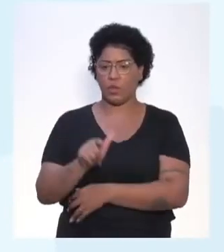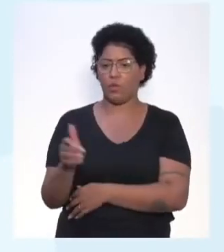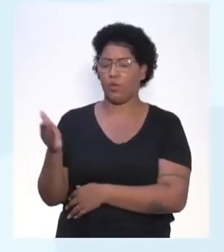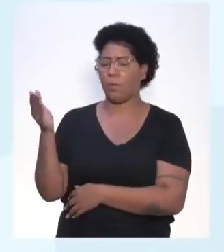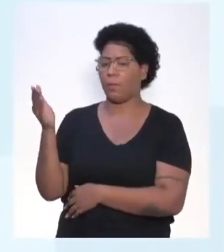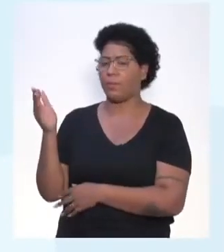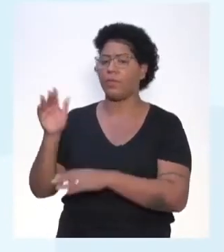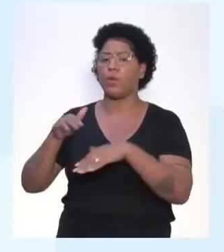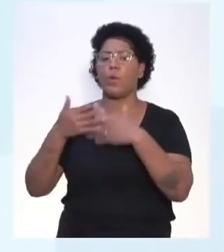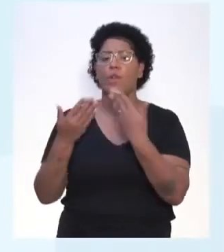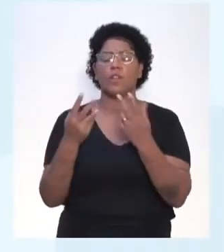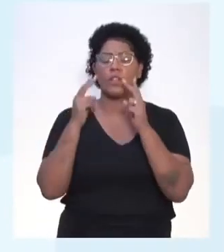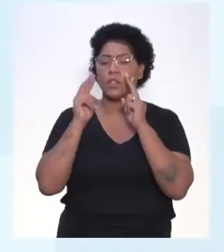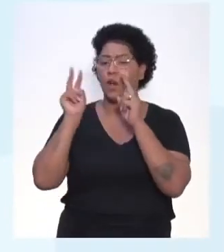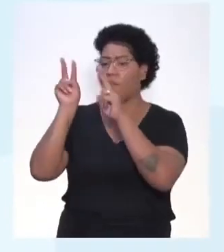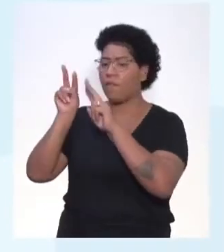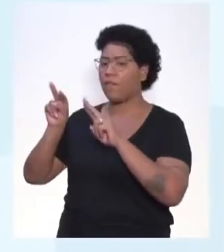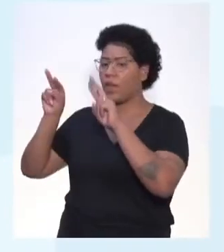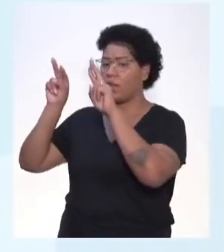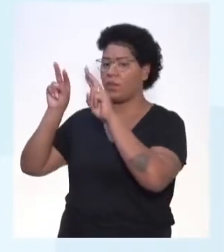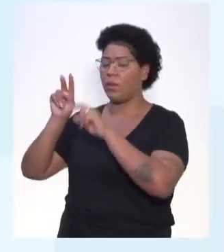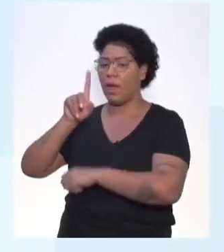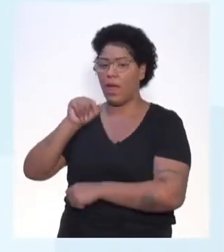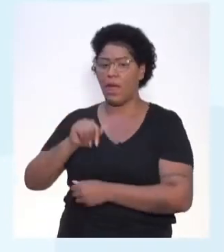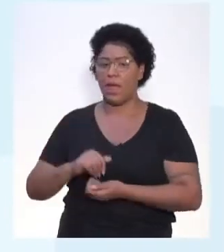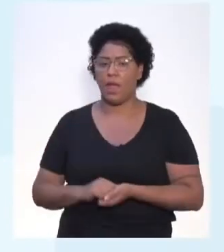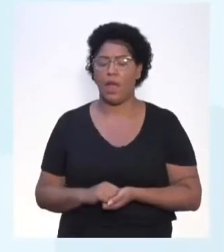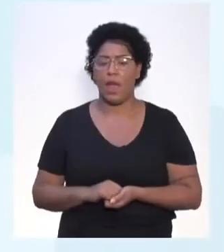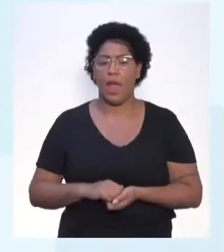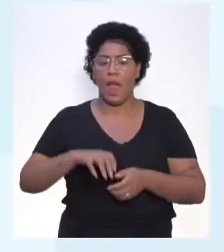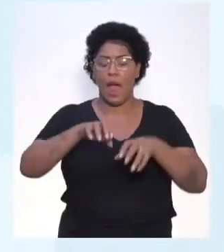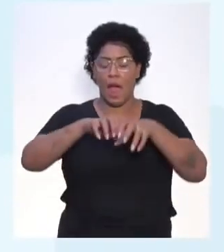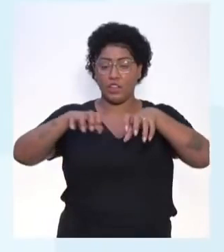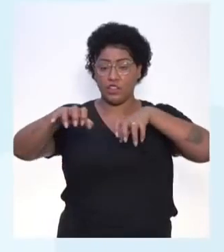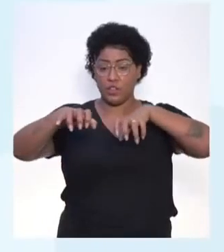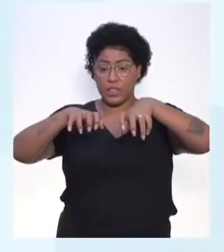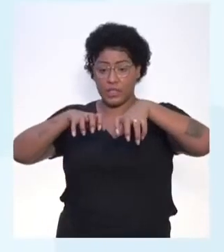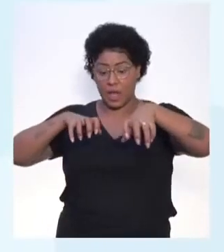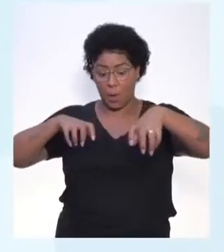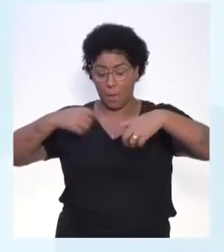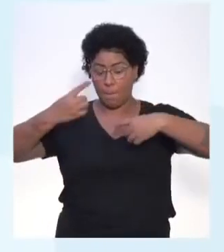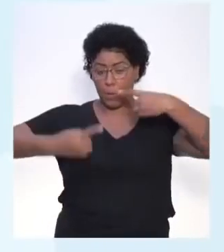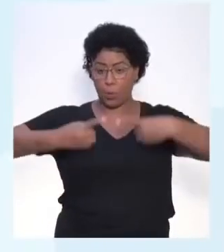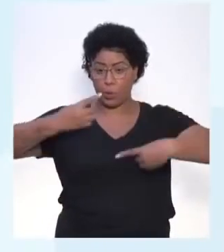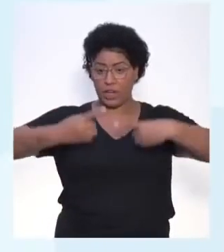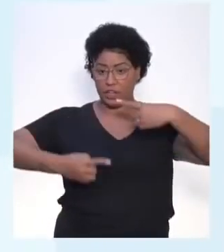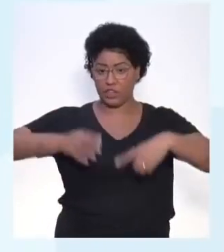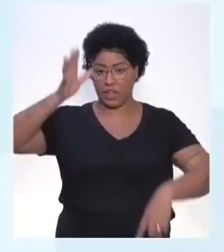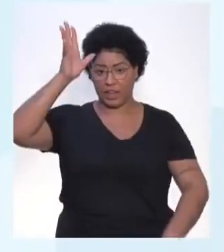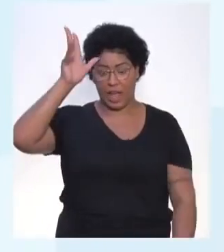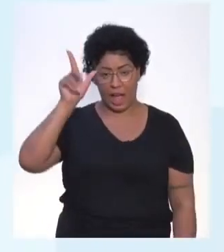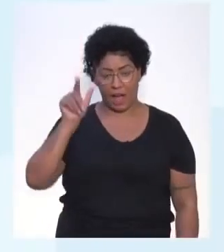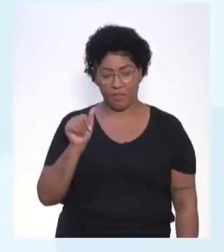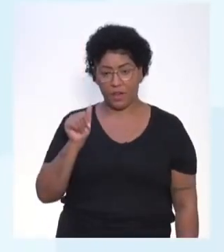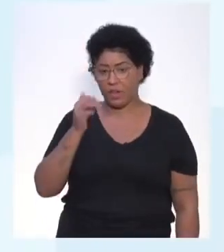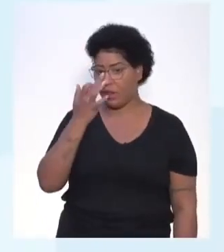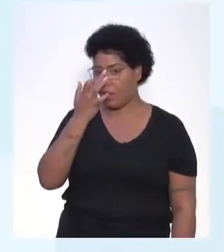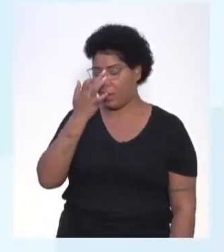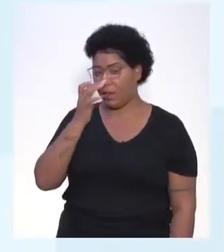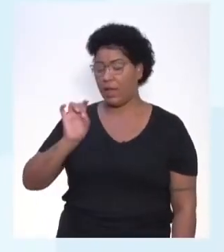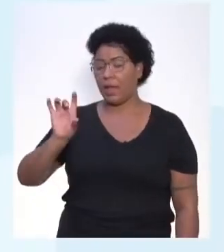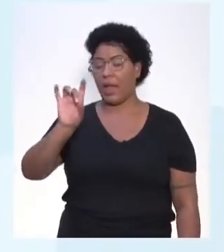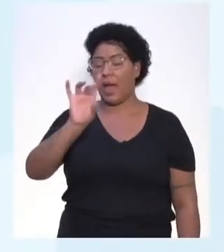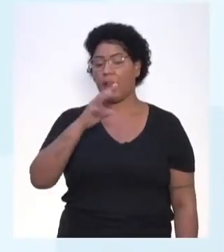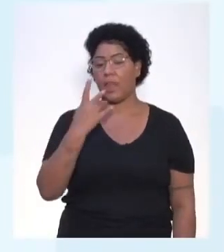que vocês estão vendo aí nesse mapa é a divisão política da África atual, que está aí marcada